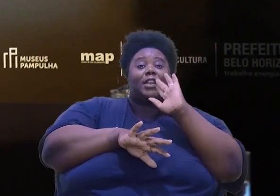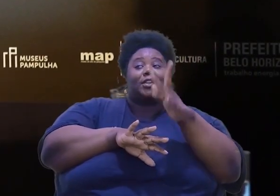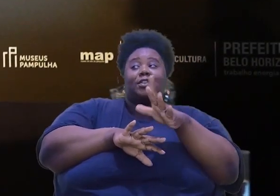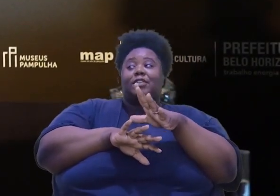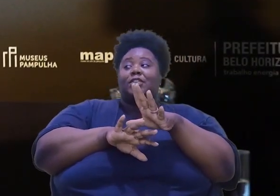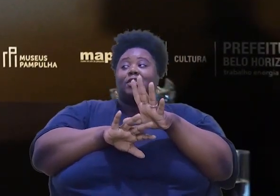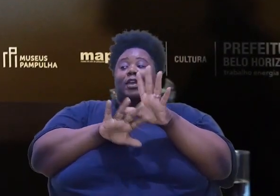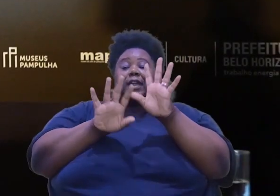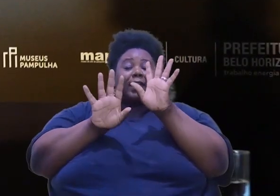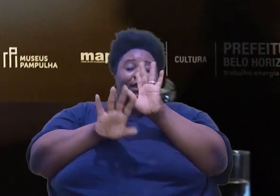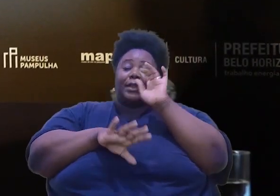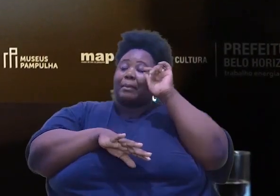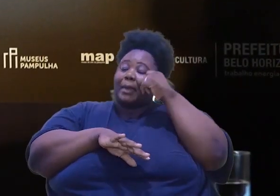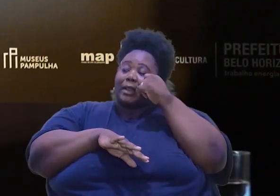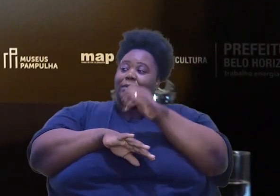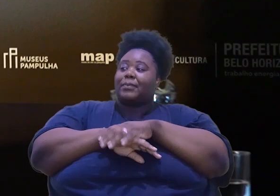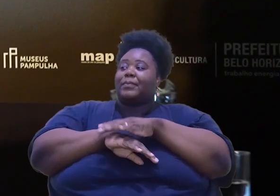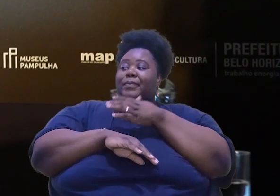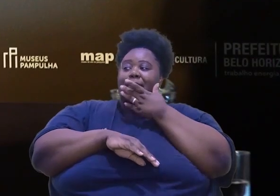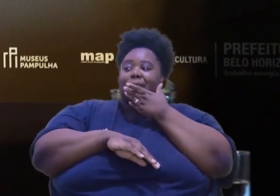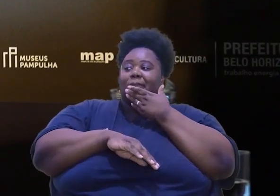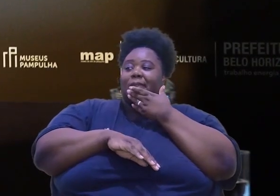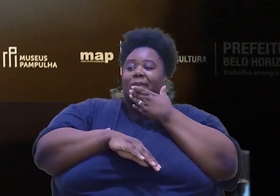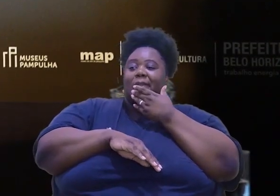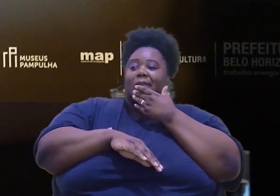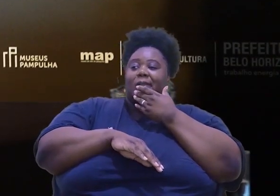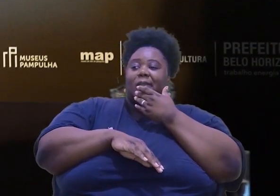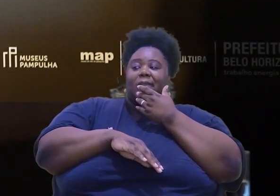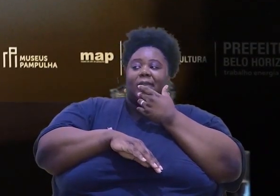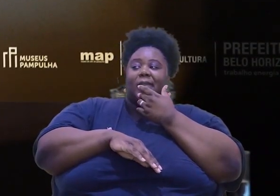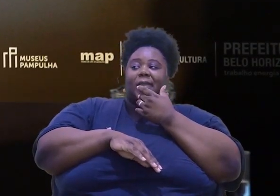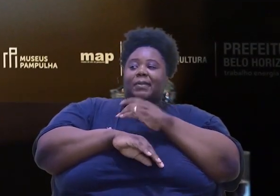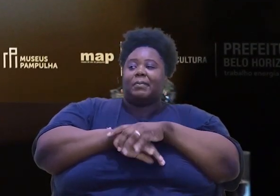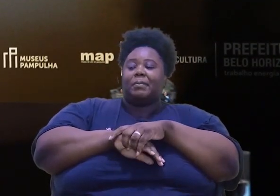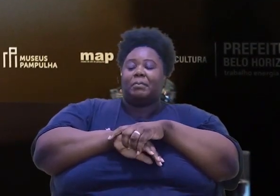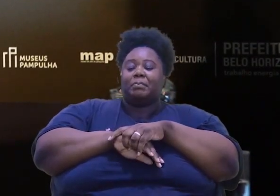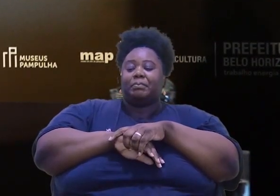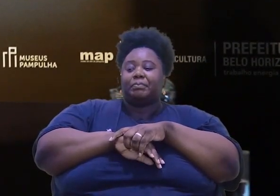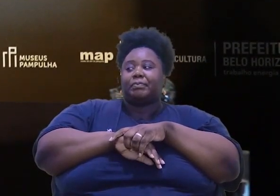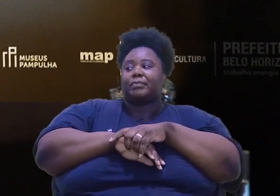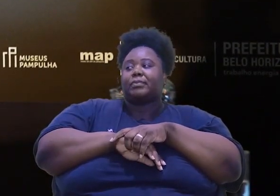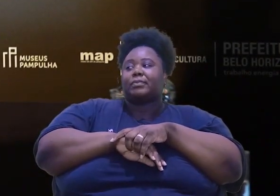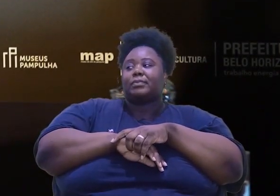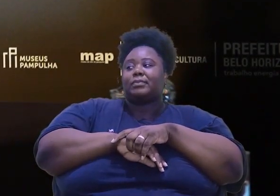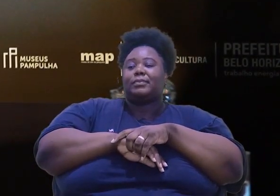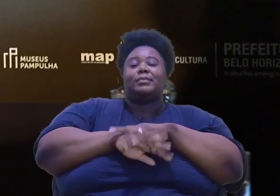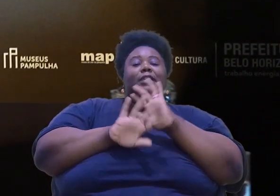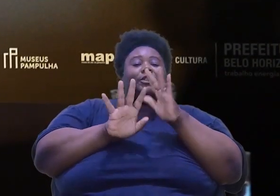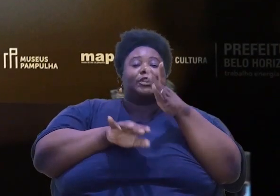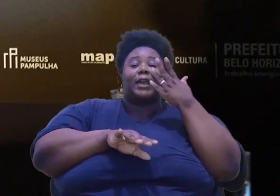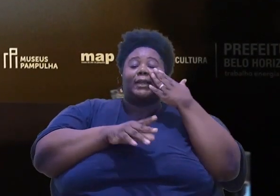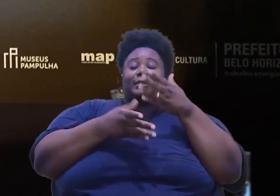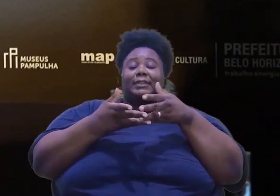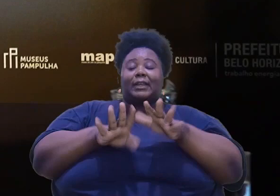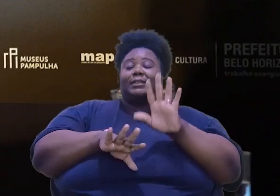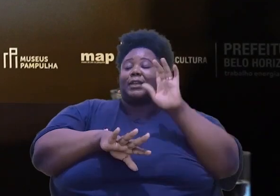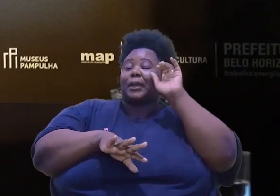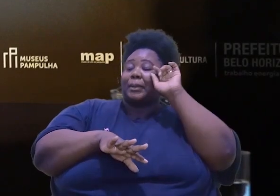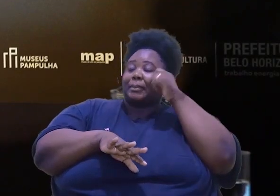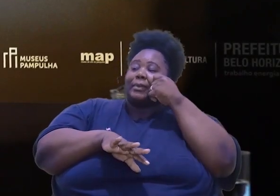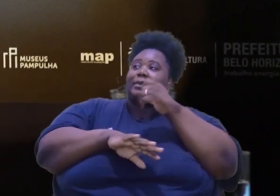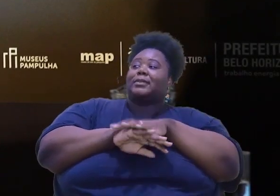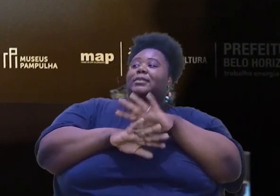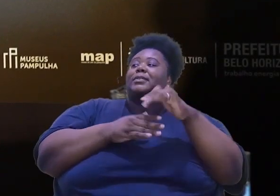nasci bem pretinha. Não sei por que na certidão apareceu pardo. Eu já nasci bem pretinha, então tinha